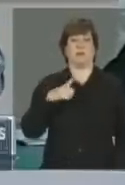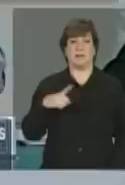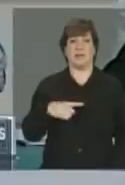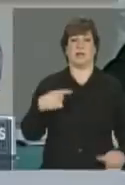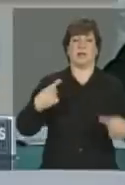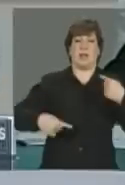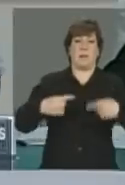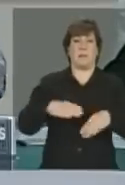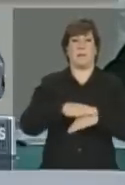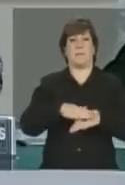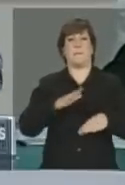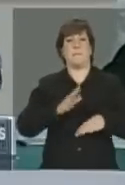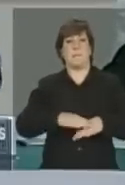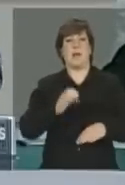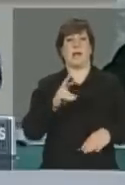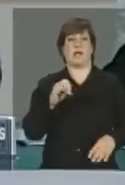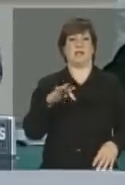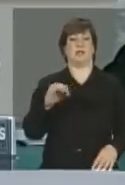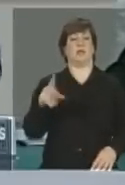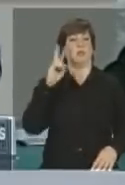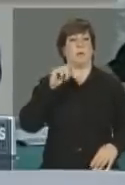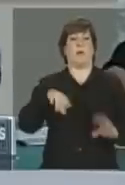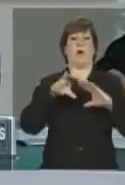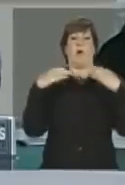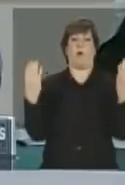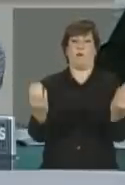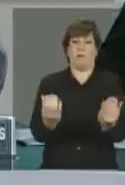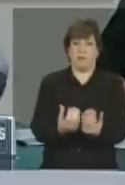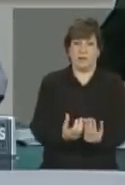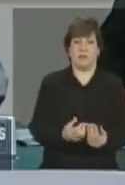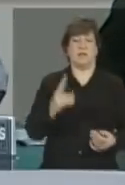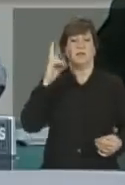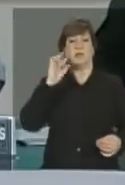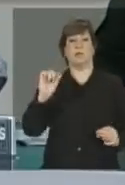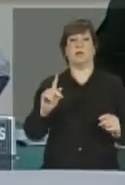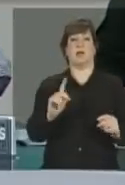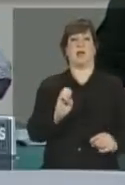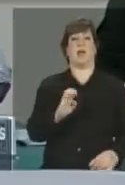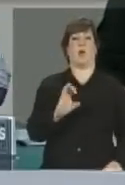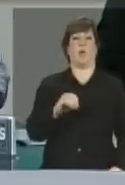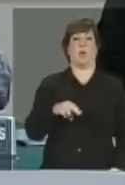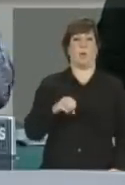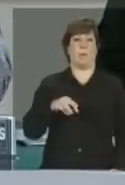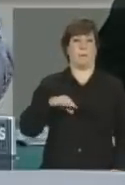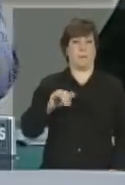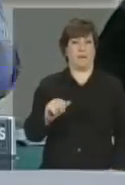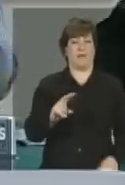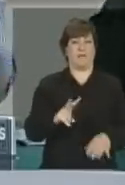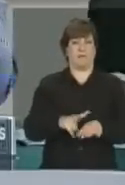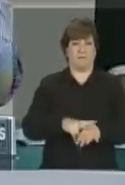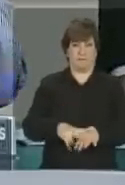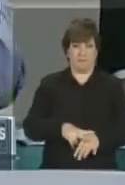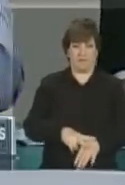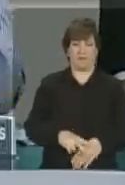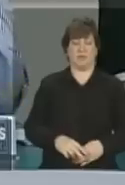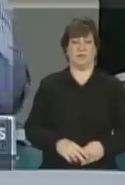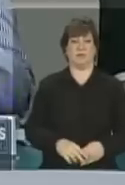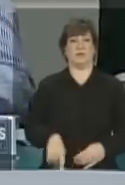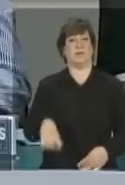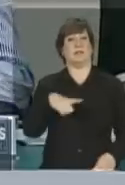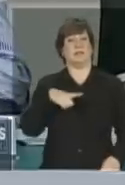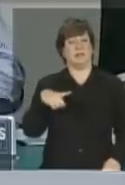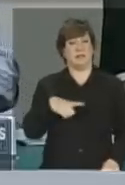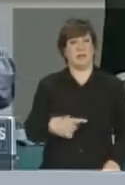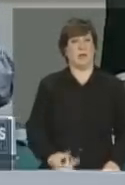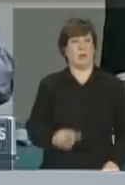mais crítico a respeito da conferência é exatamente a iniciativa de economia verde. Ela tem duas